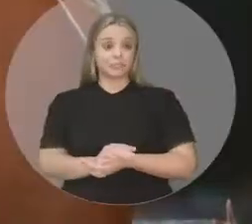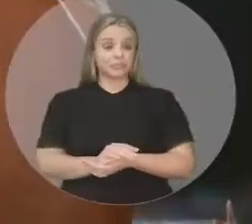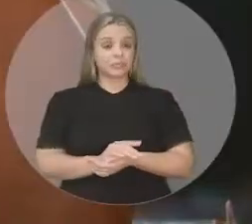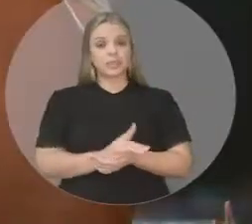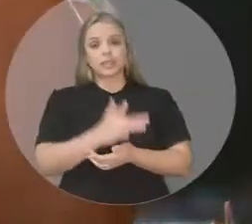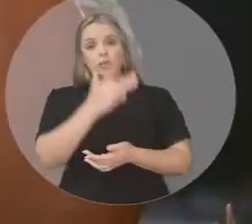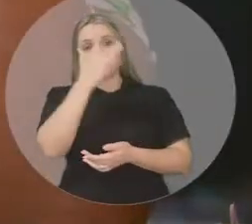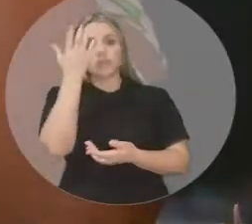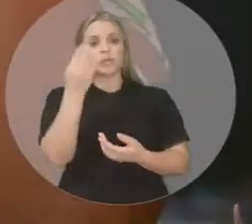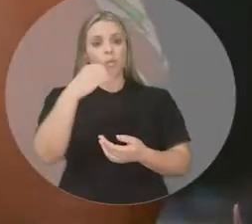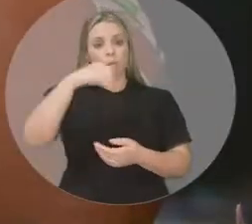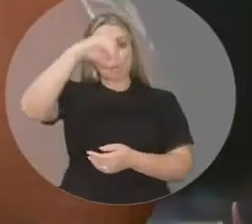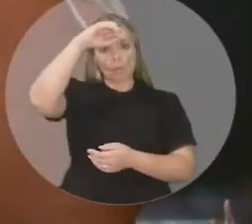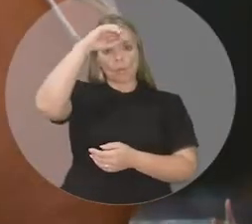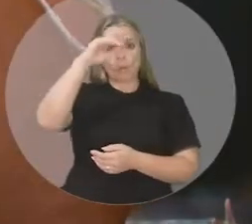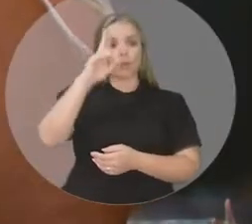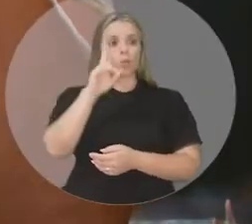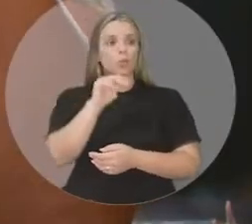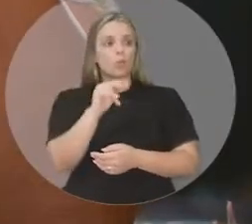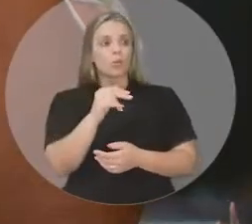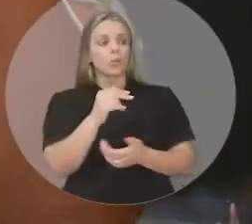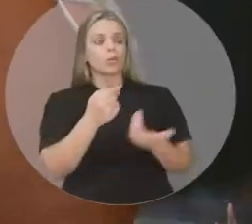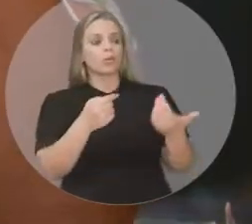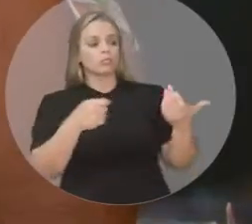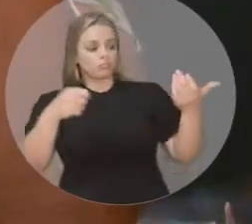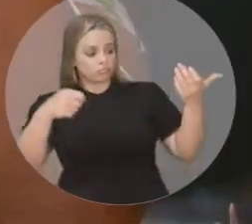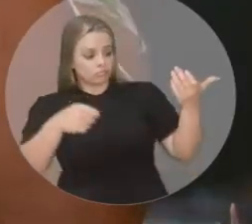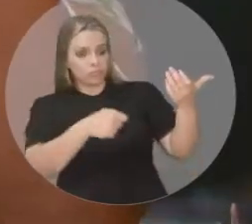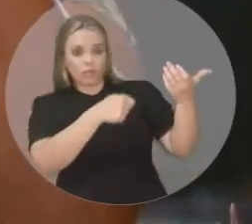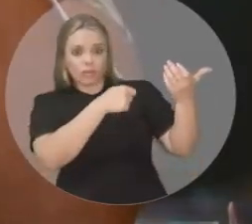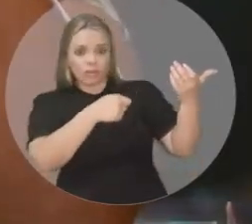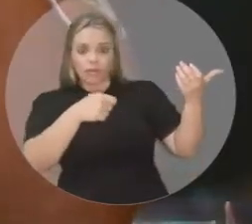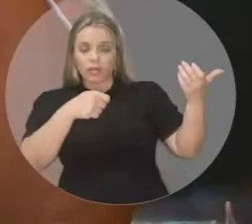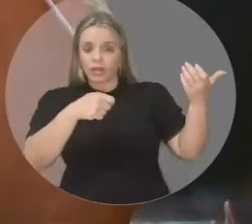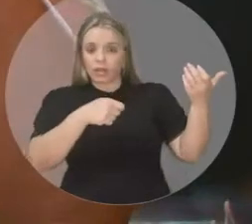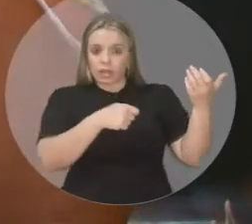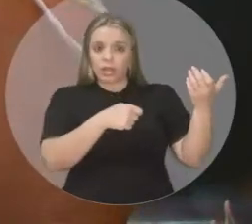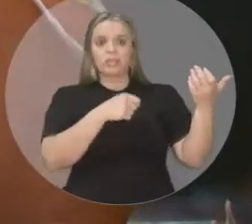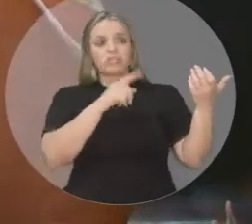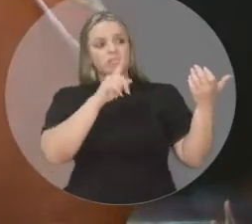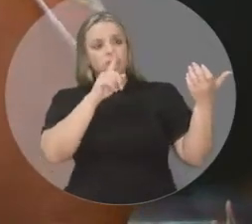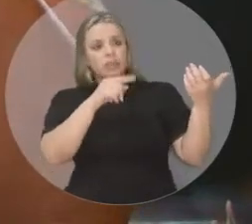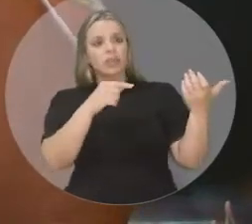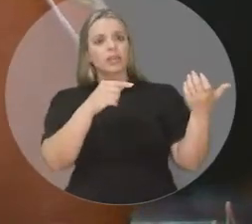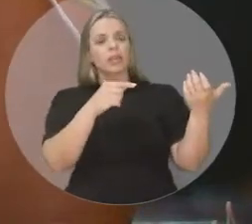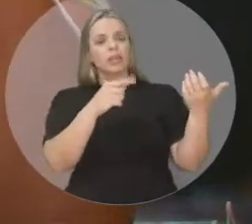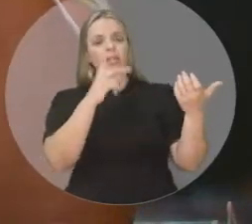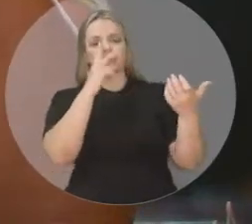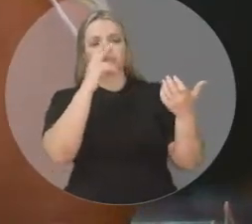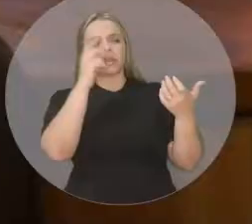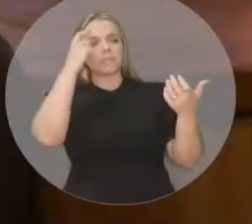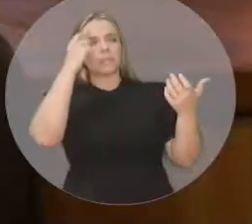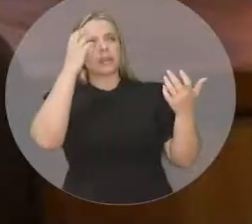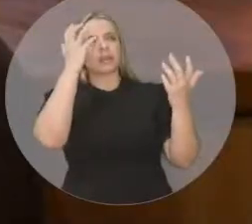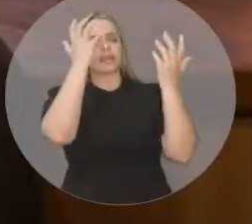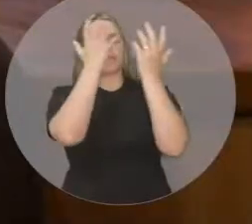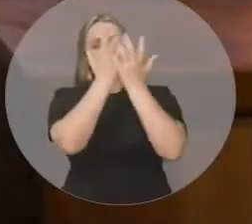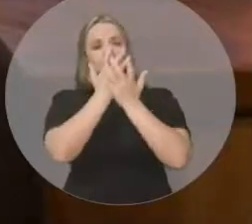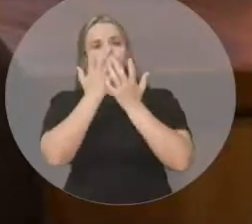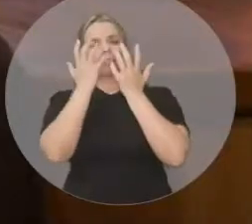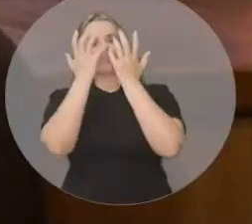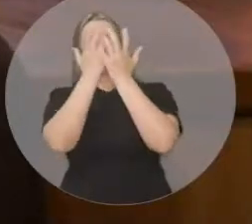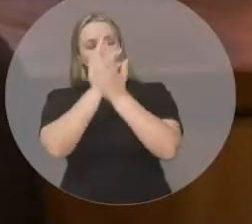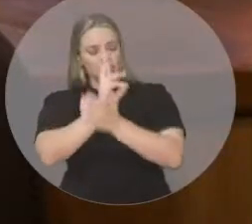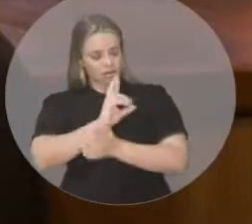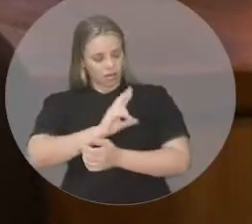nesse espetáculo, nós começamos. Vai ter também de cada região, nós do vamos implementar. Nós não chegamos